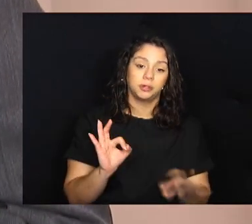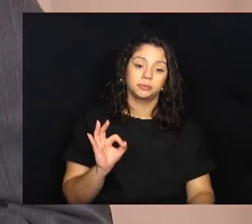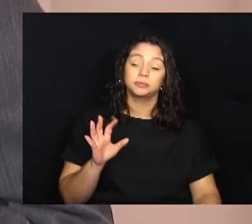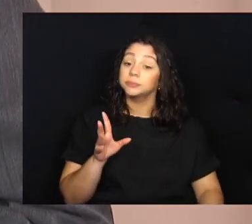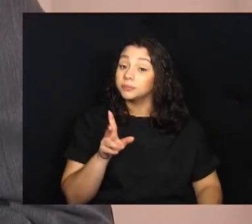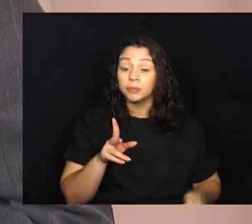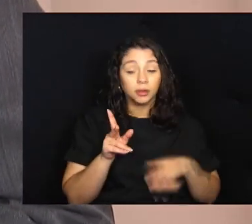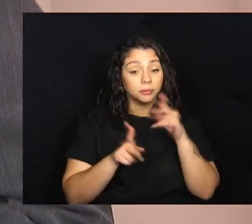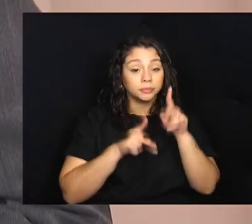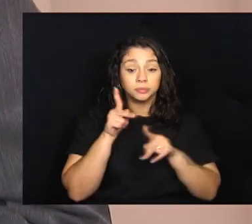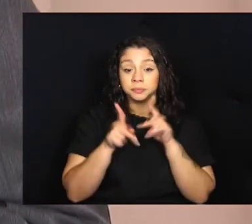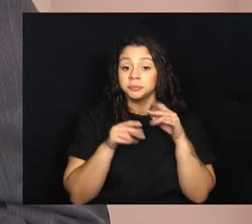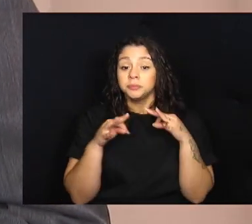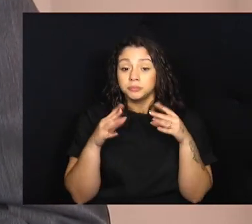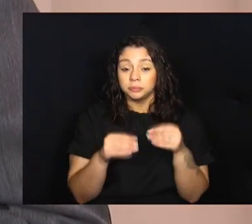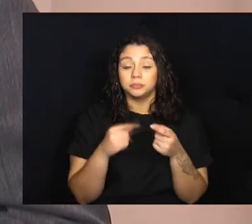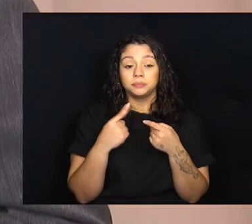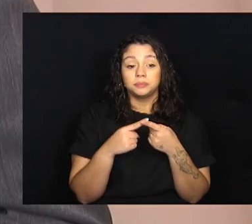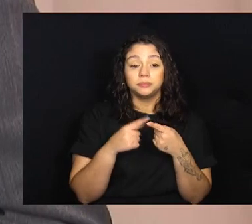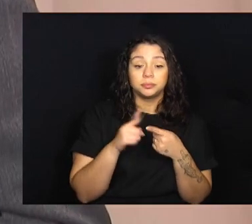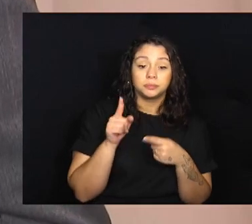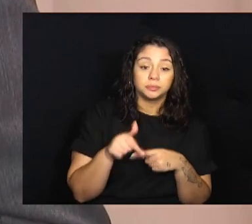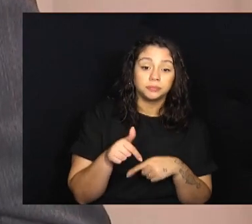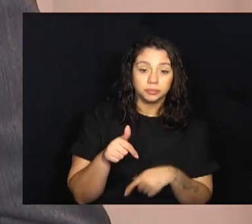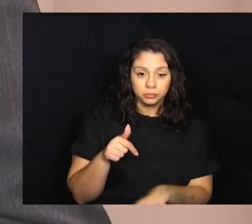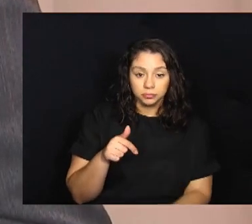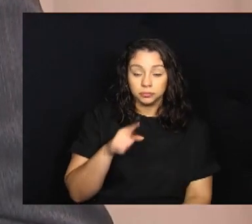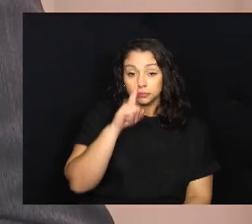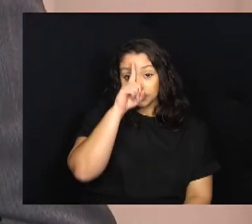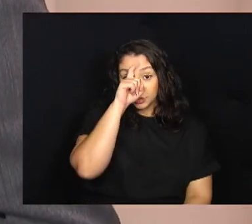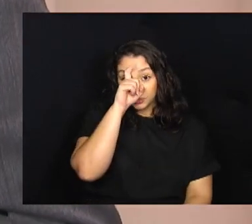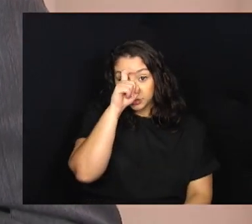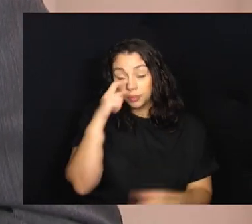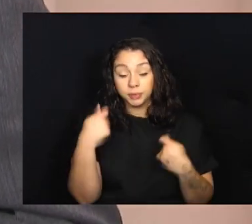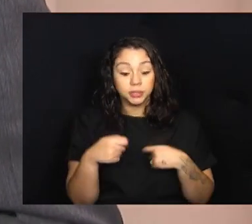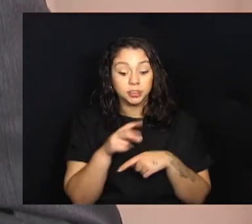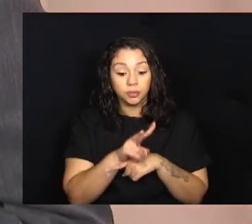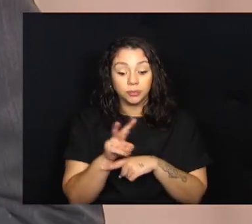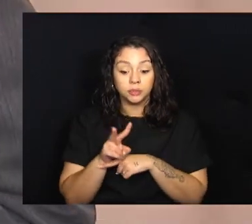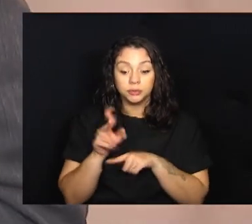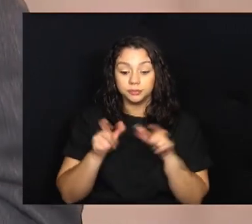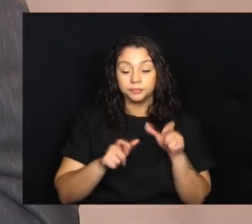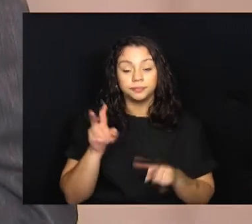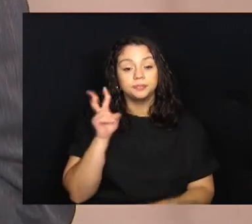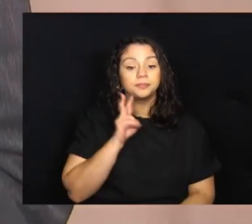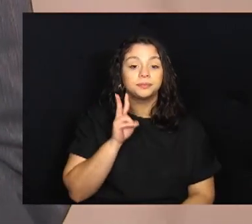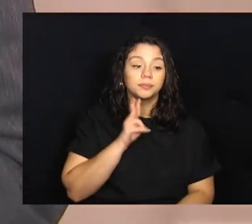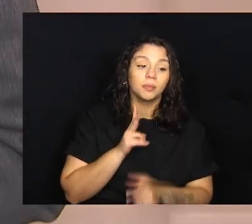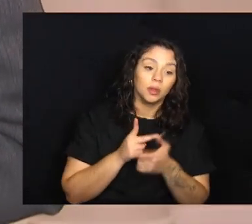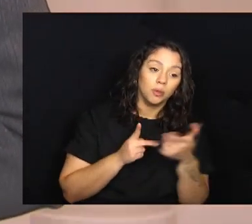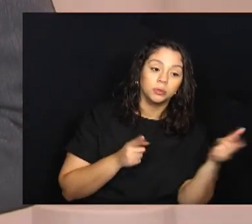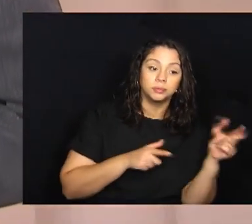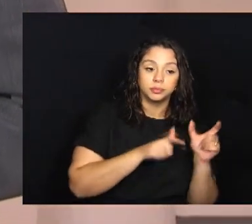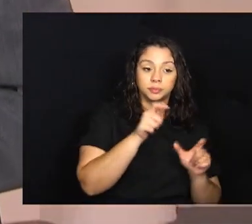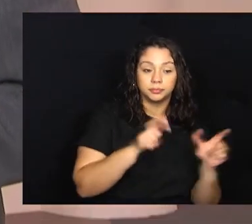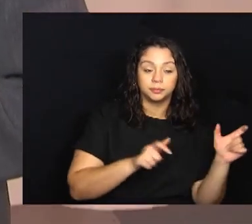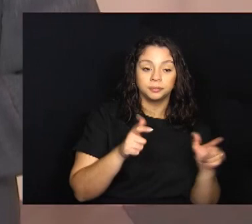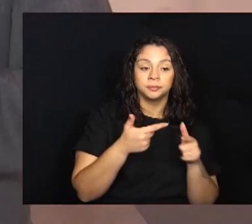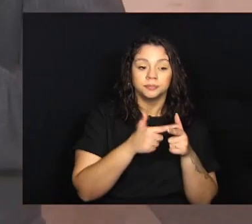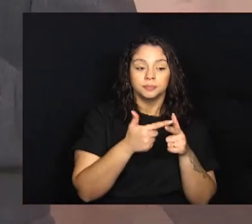a população, porque à medida que um hospital grande tem que cuidar dessas vítimas, outros pacientes com outros problemas de